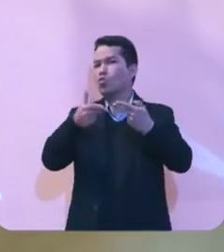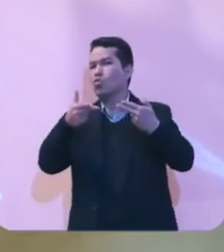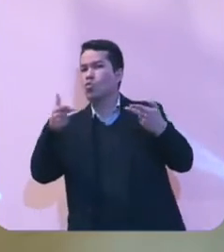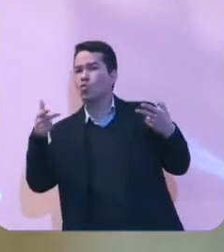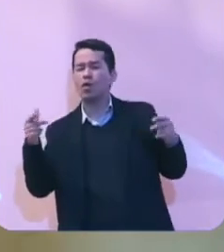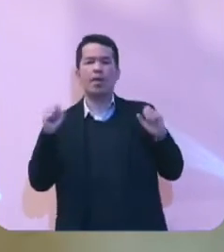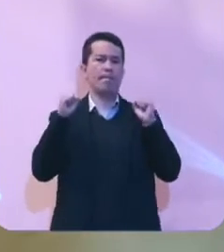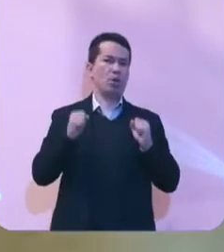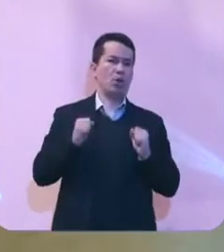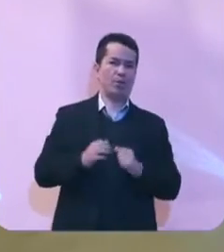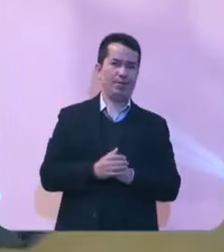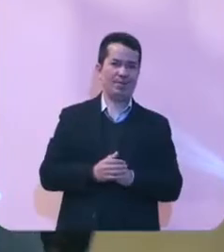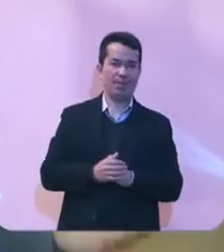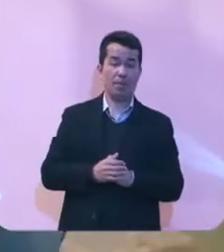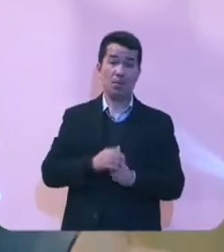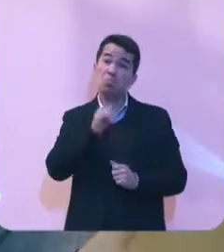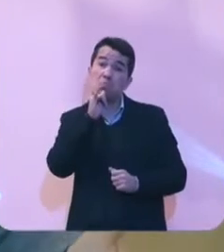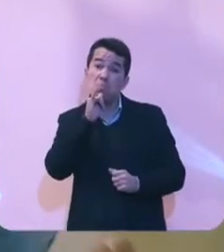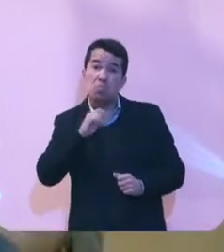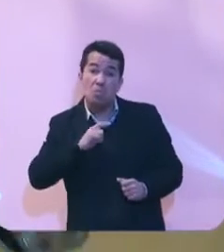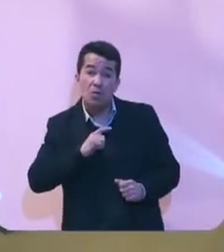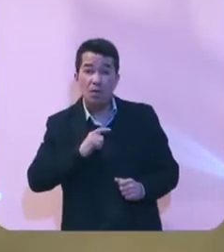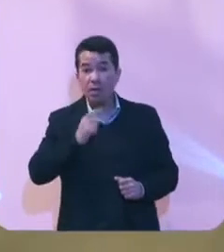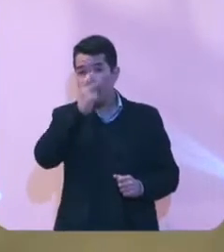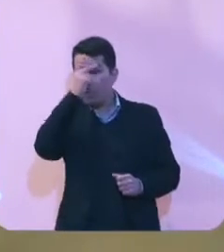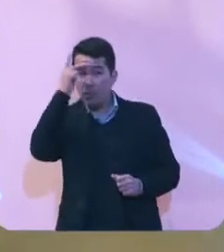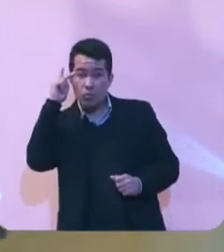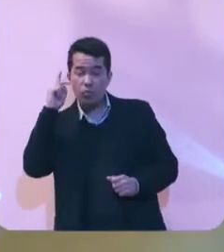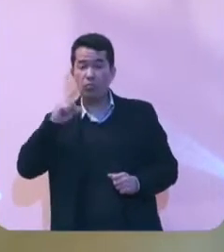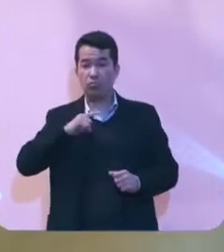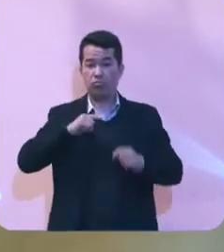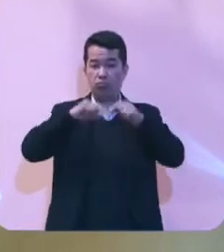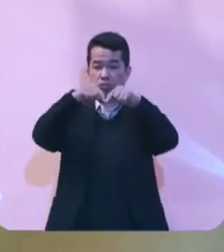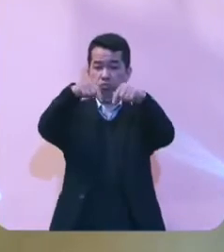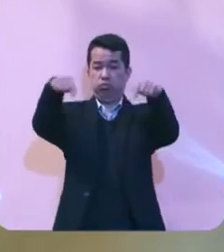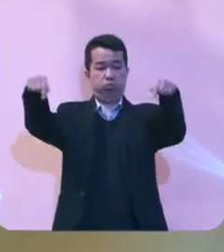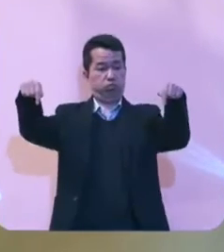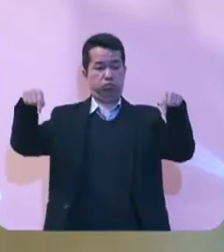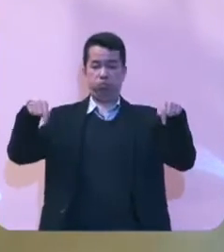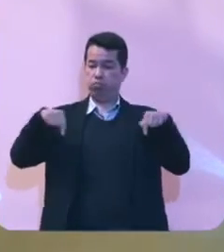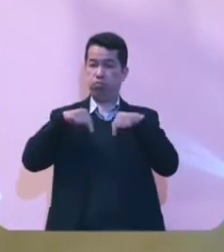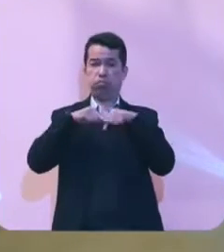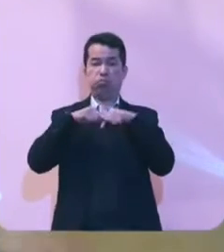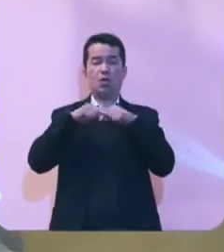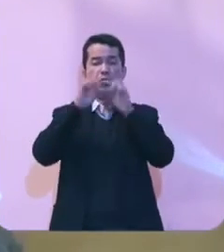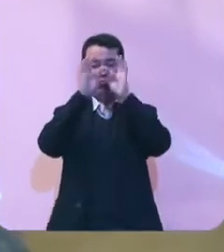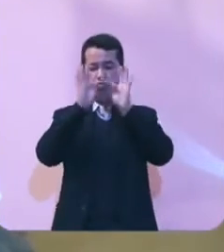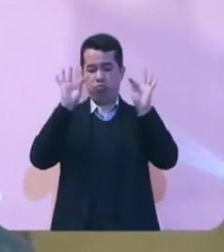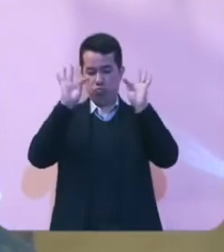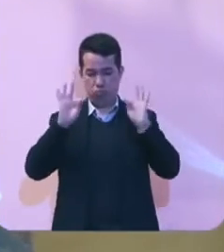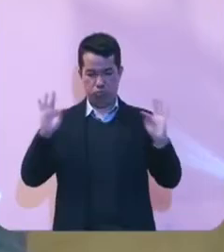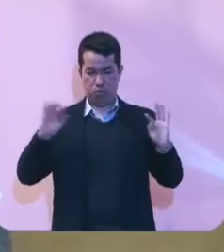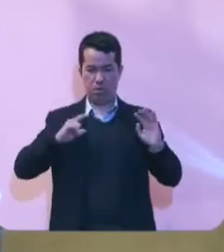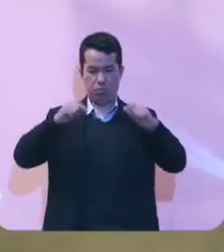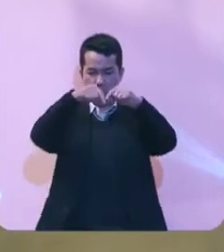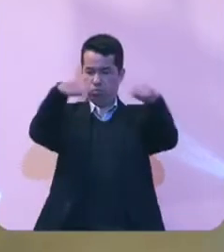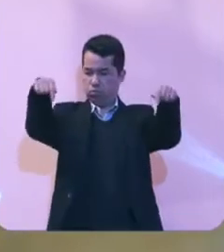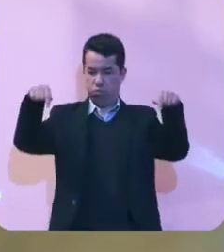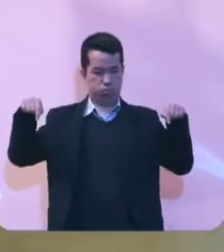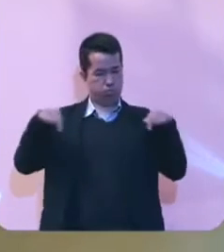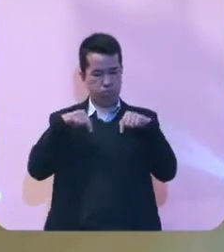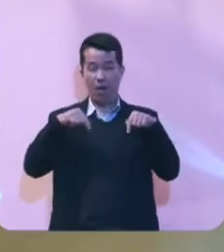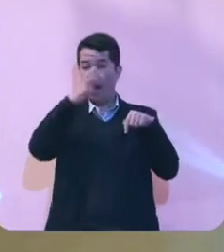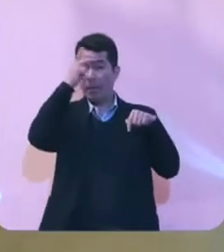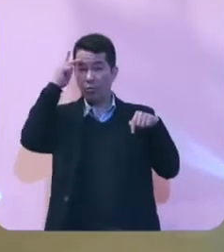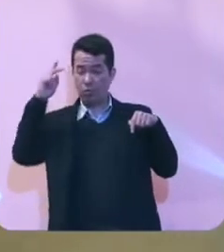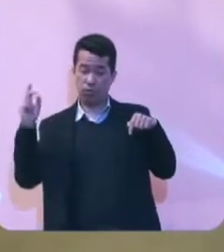Então alguém, por exemplo, ia para o pátio, não é? Onde ficava ali o tabernáculo, em volta do tabernáculo, e